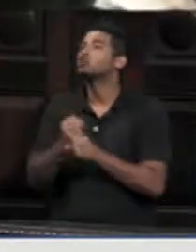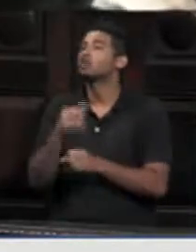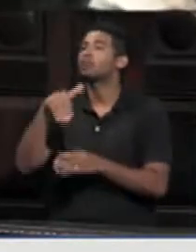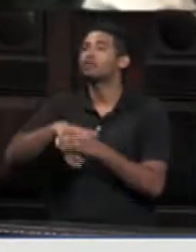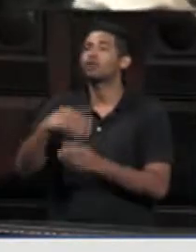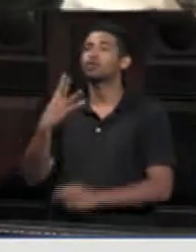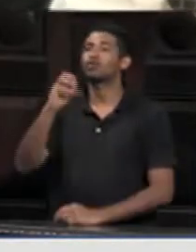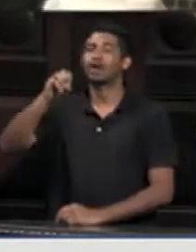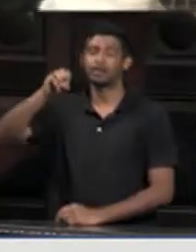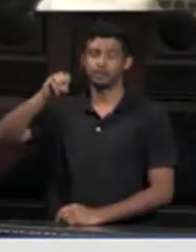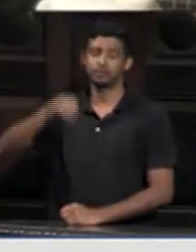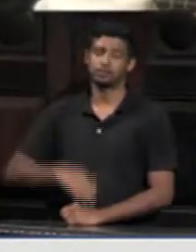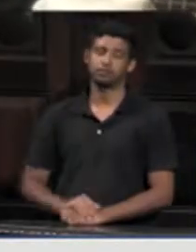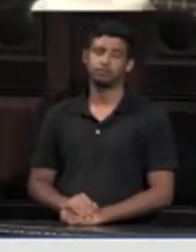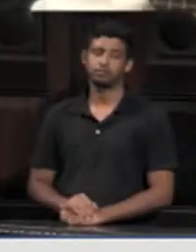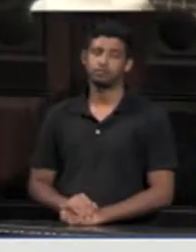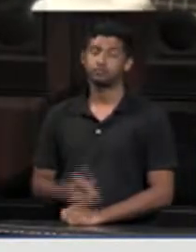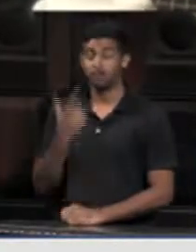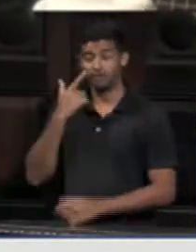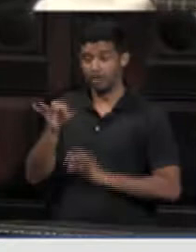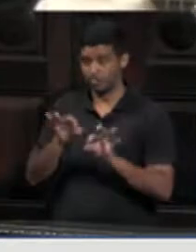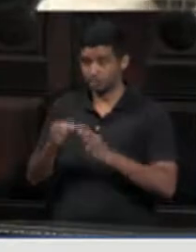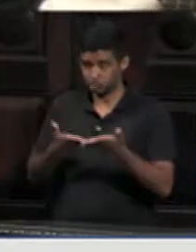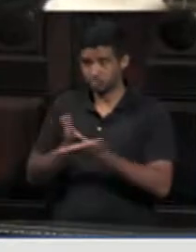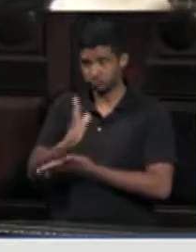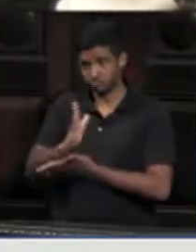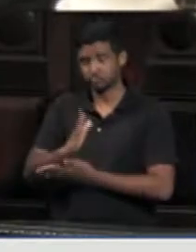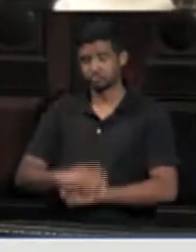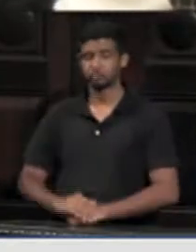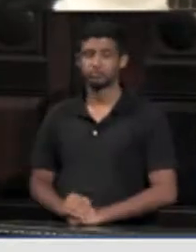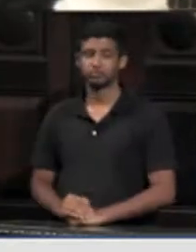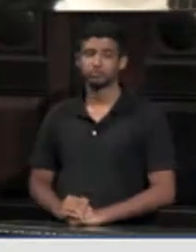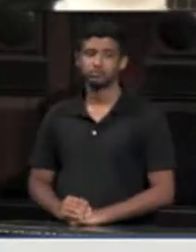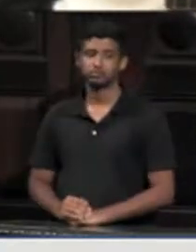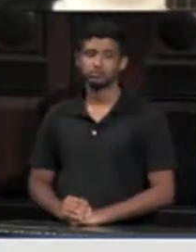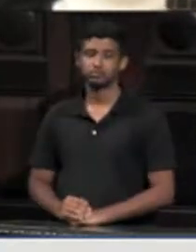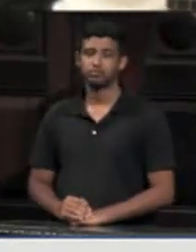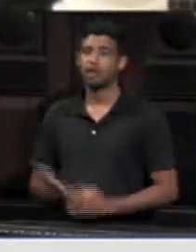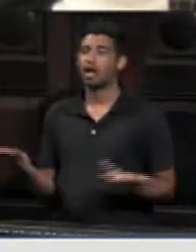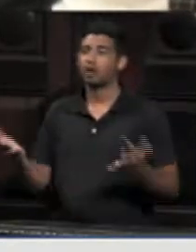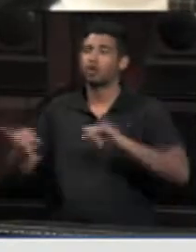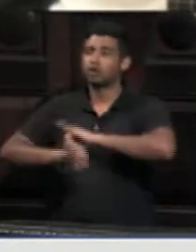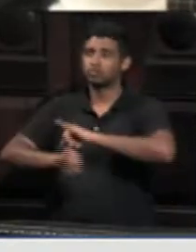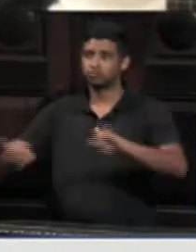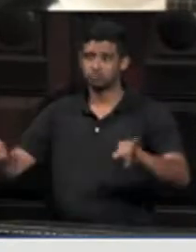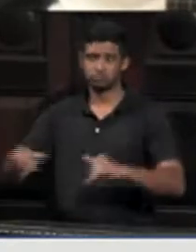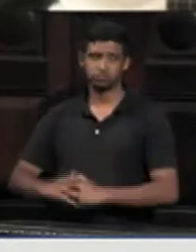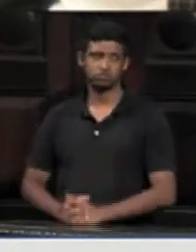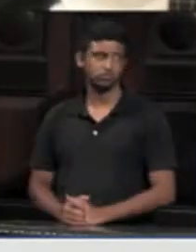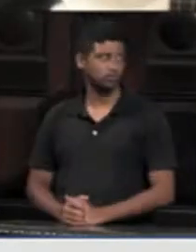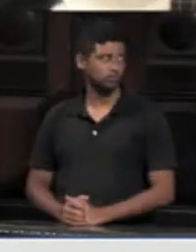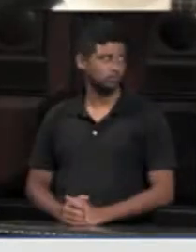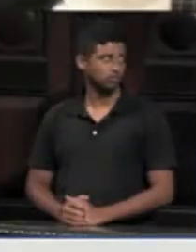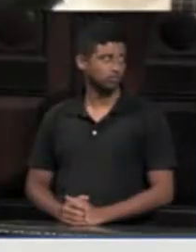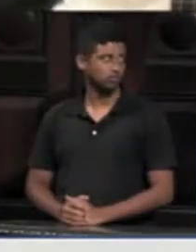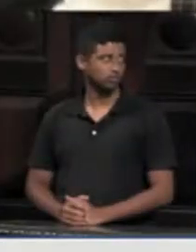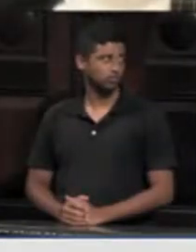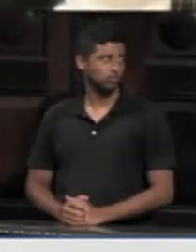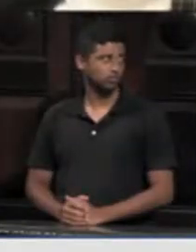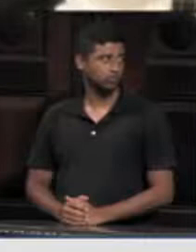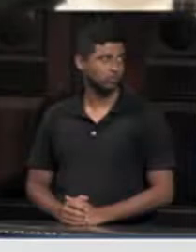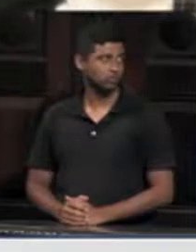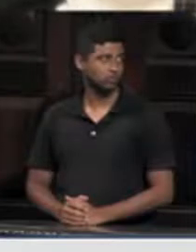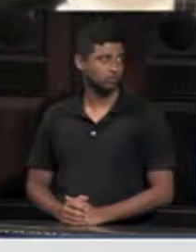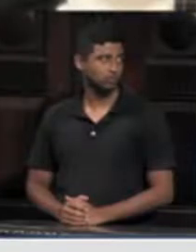lei complementar foi aprovado, vai autógrafo. Anuncio. Parabéns aí, toda a equipe, em